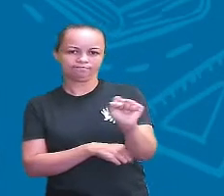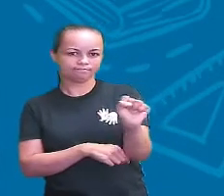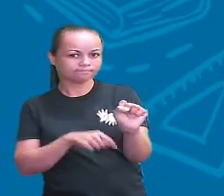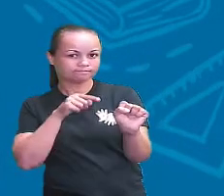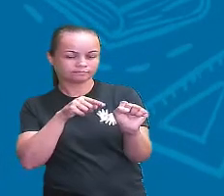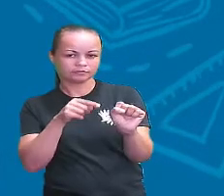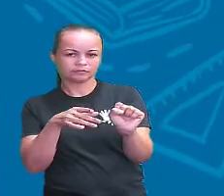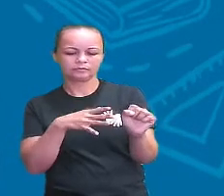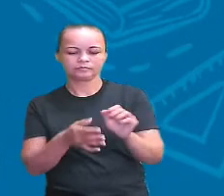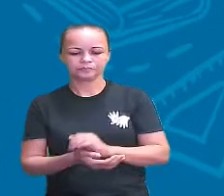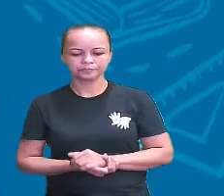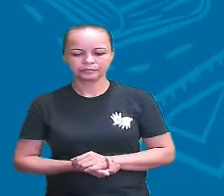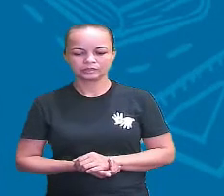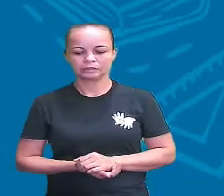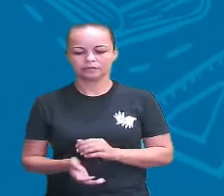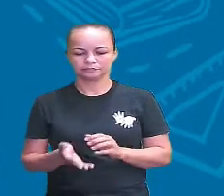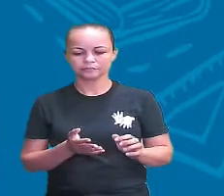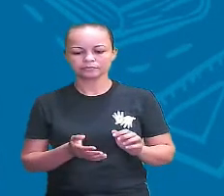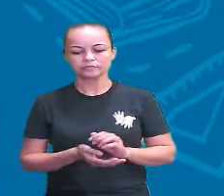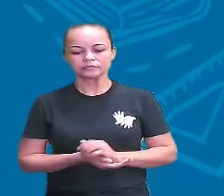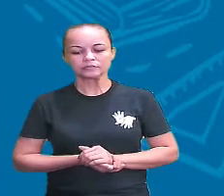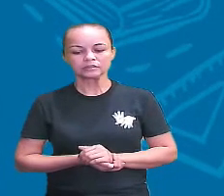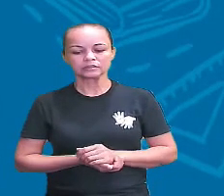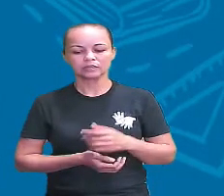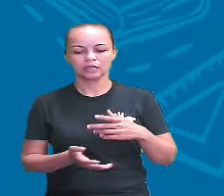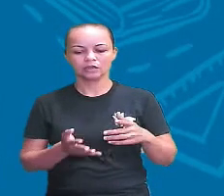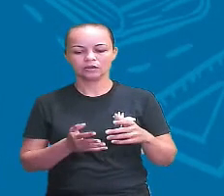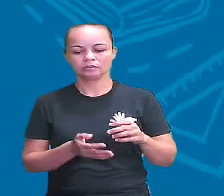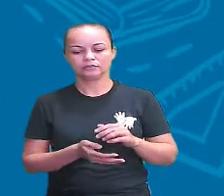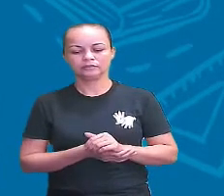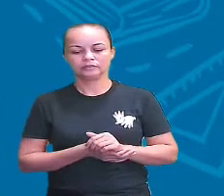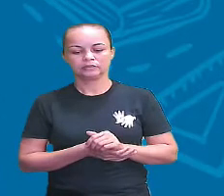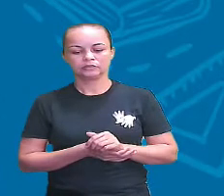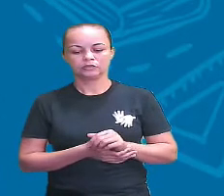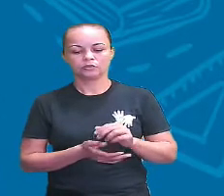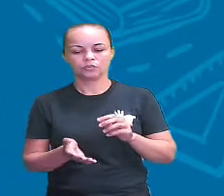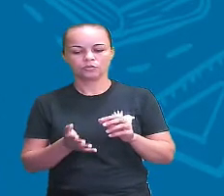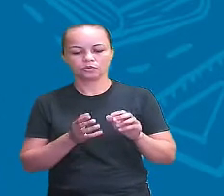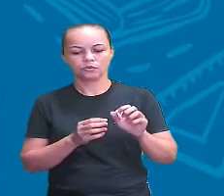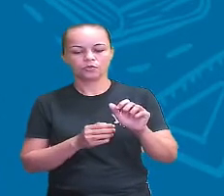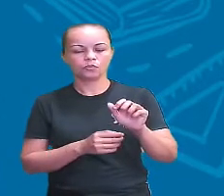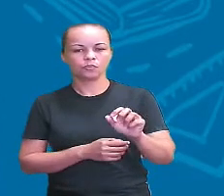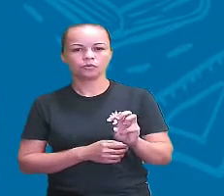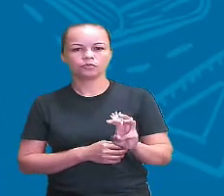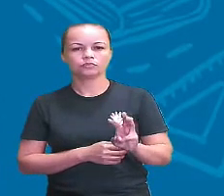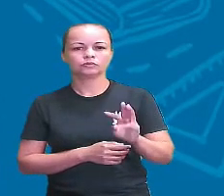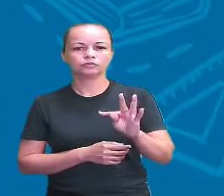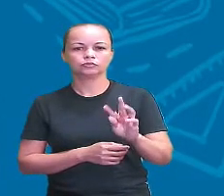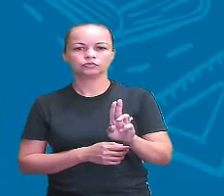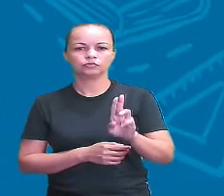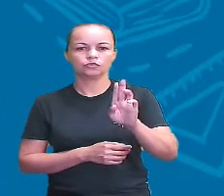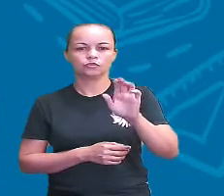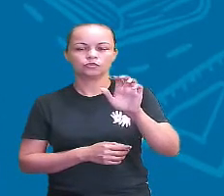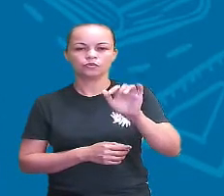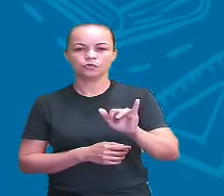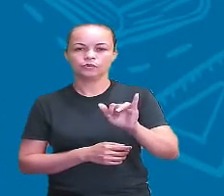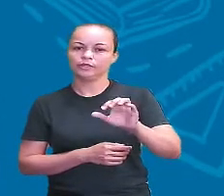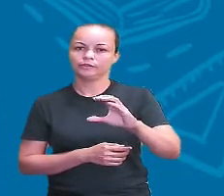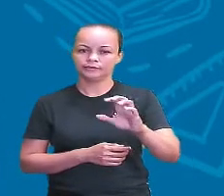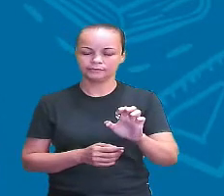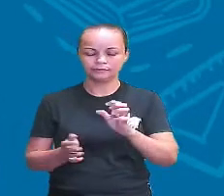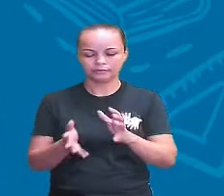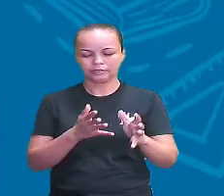fala once, para dizer uma vez, e o segundo para dizer twice, 2 vezes. 3 vezes, a partir